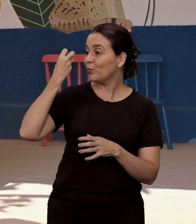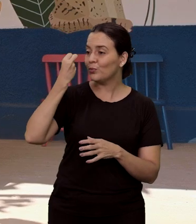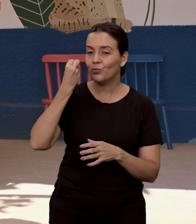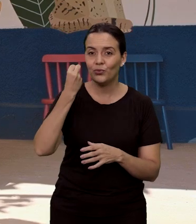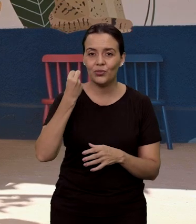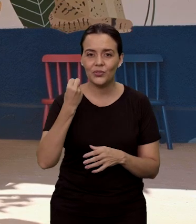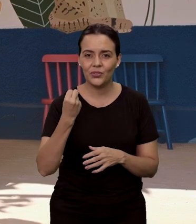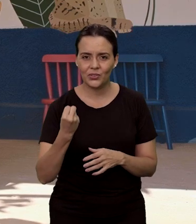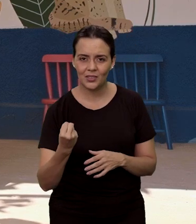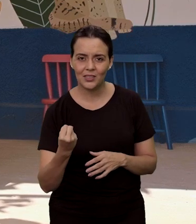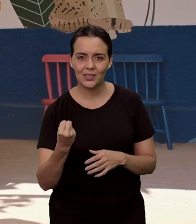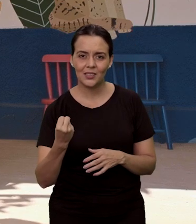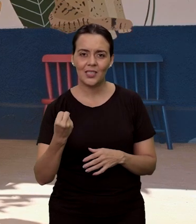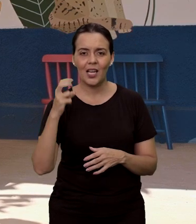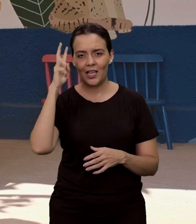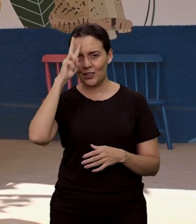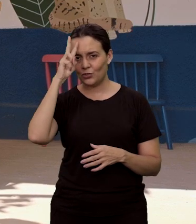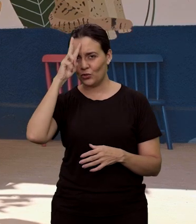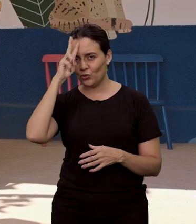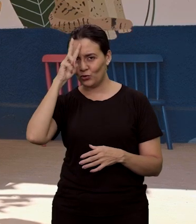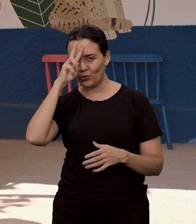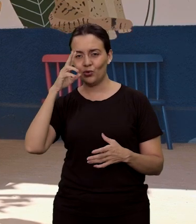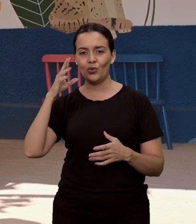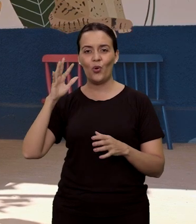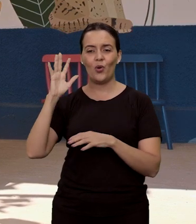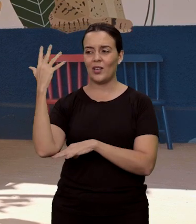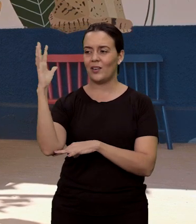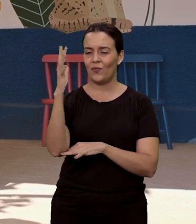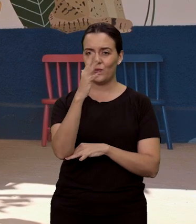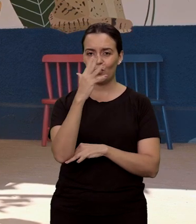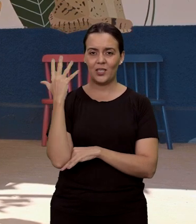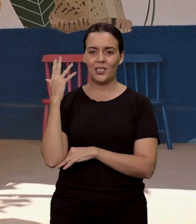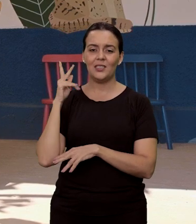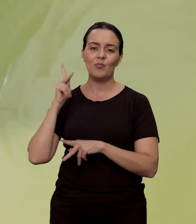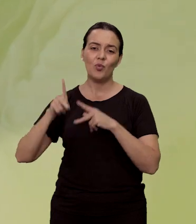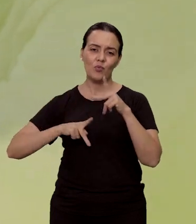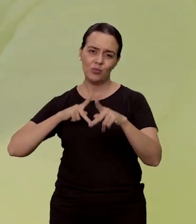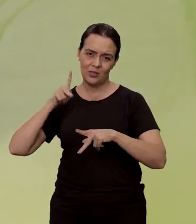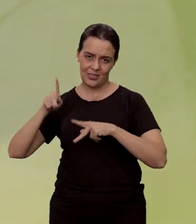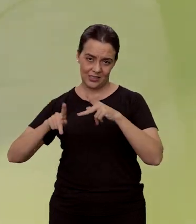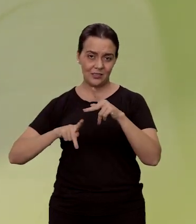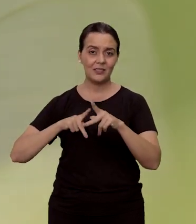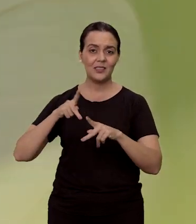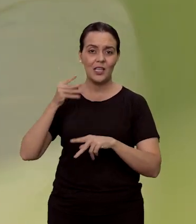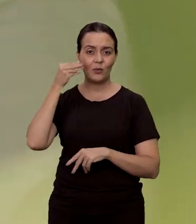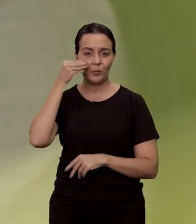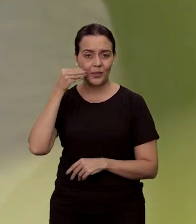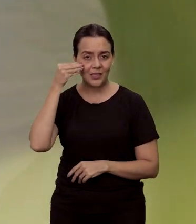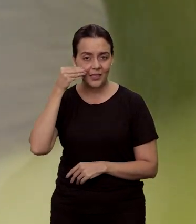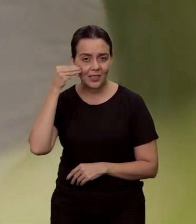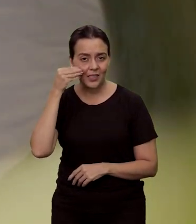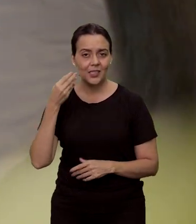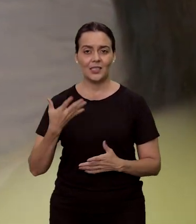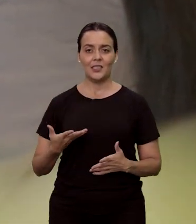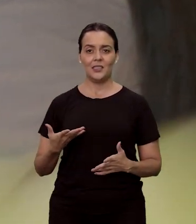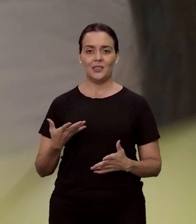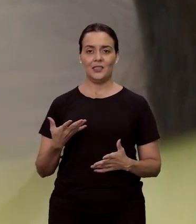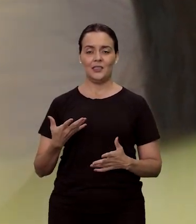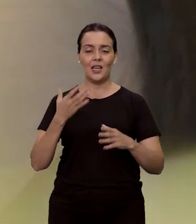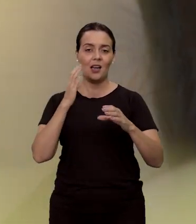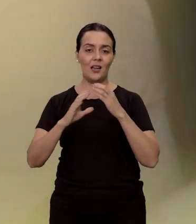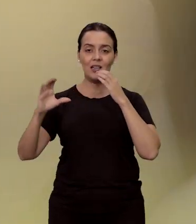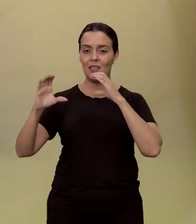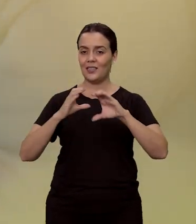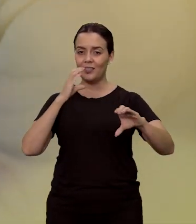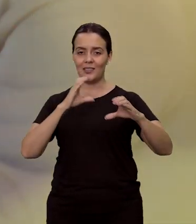ouvir mais os nossos povos da floresta, os povos originários, contar as nossas histórias, cantar as